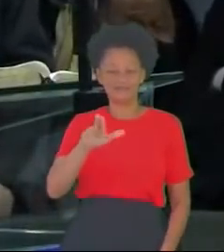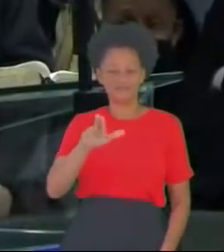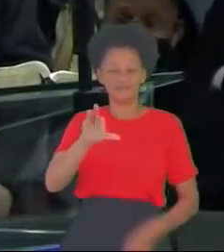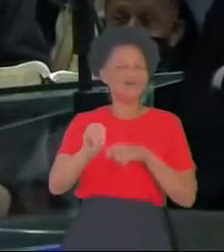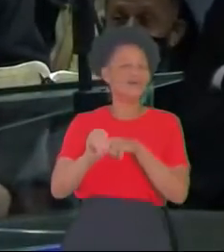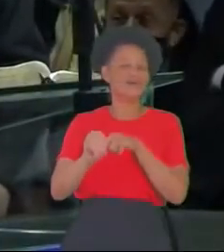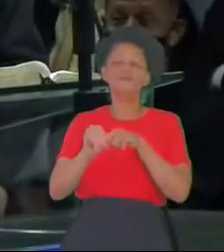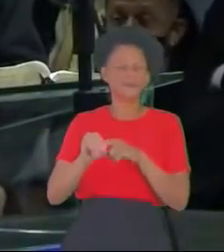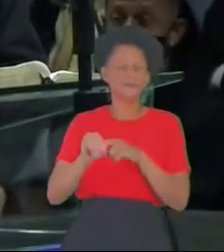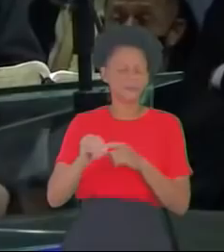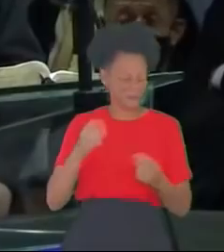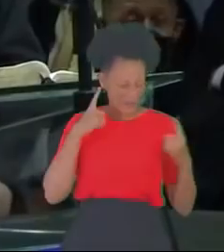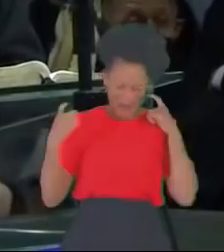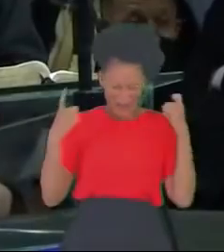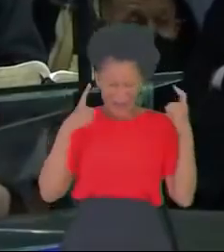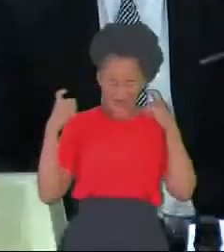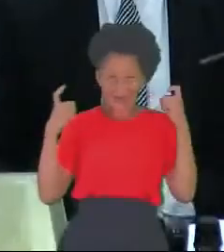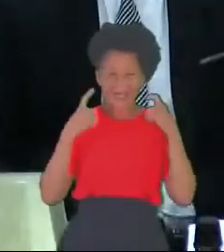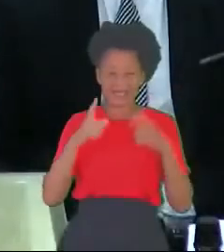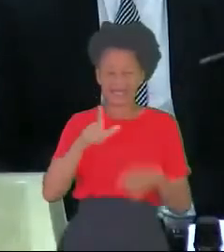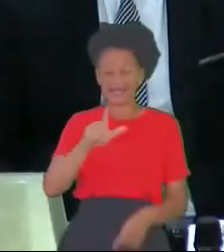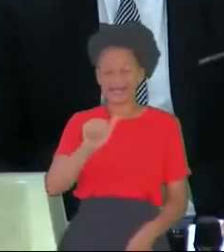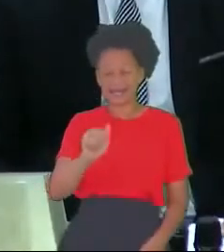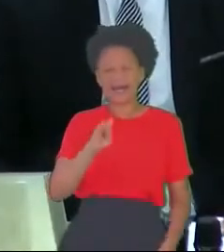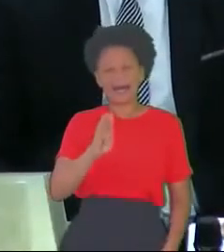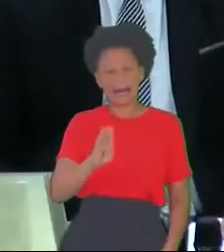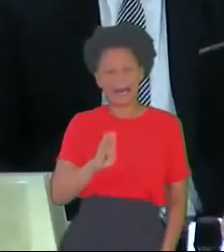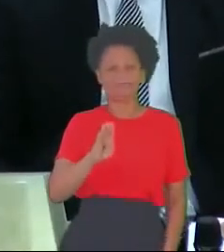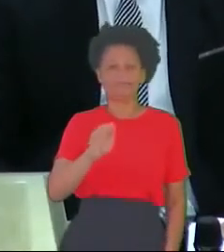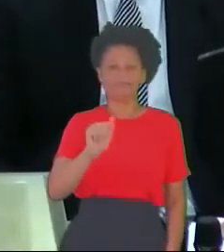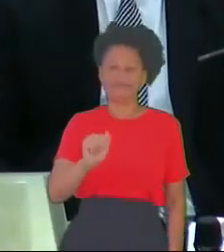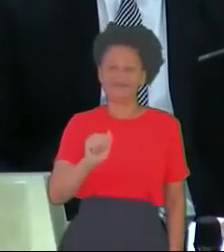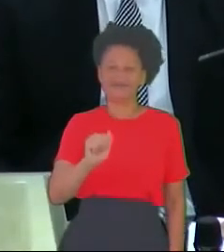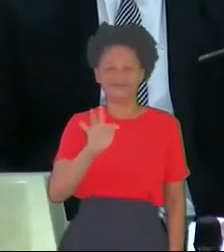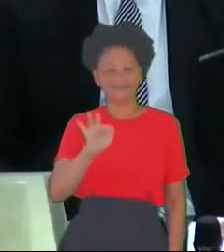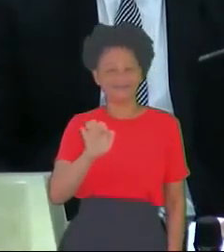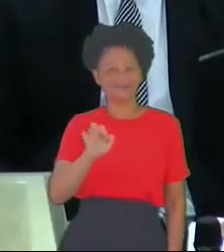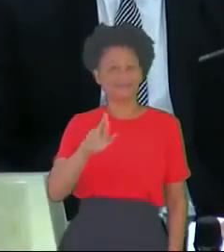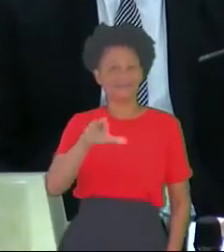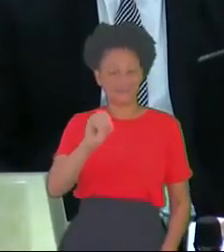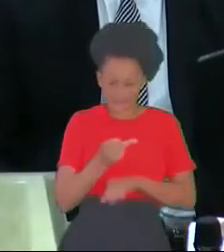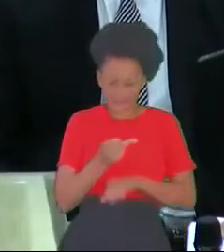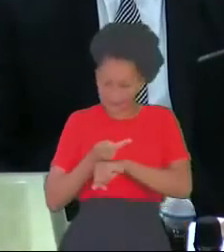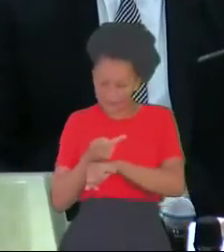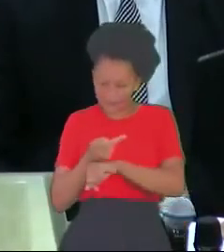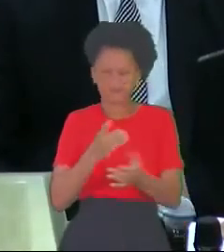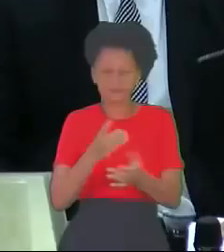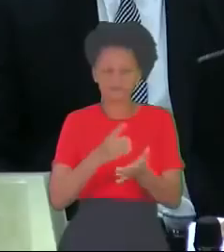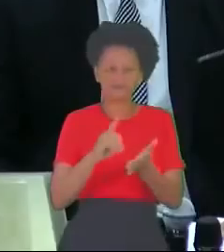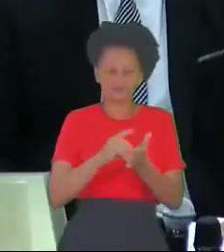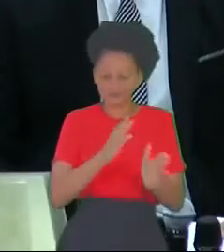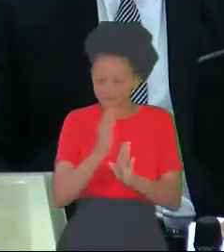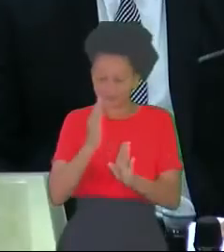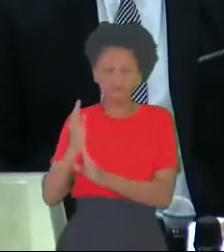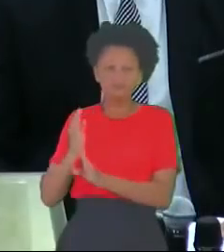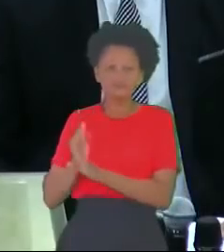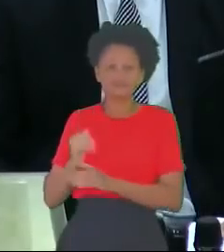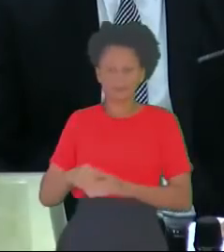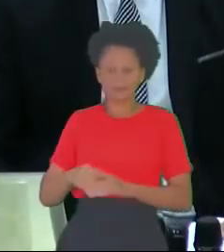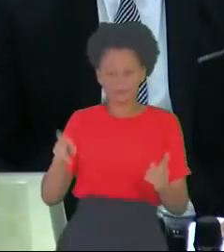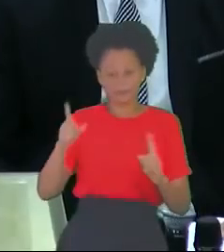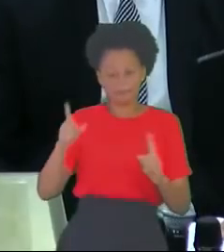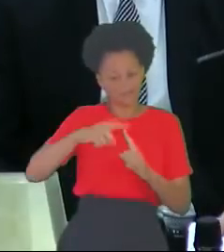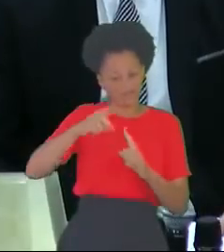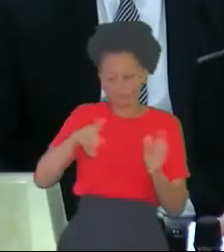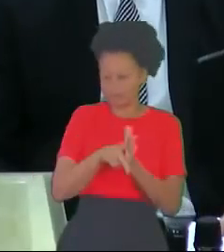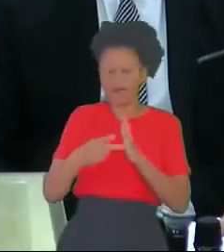aleluia. Labafero também é alagoanês. E por sinal, eu procurei no dicionário e descobri que é tipicamente de